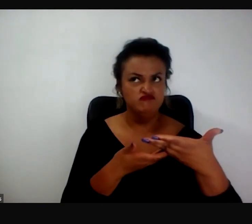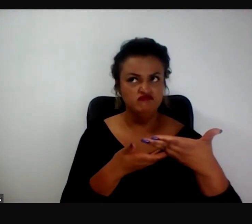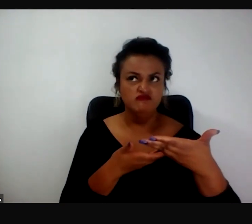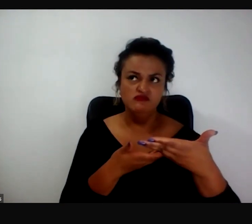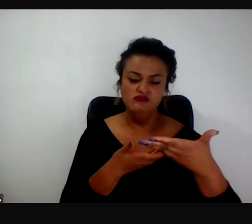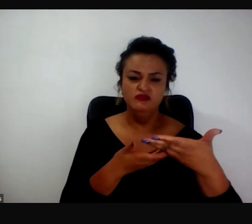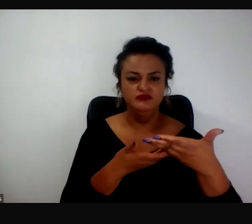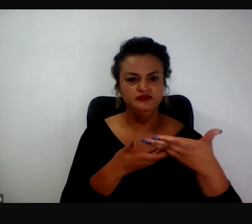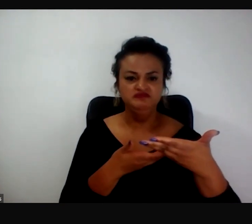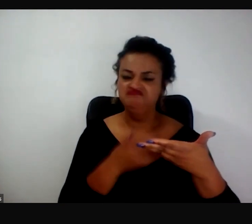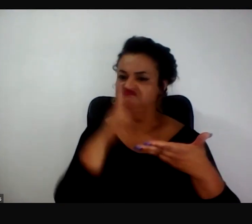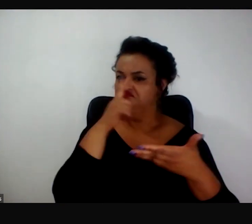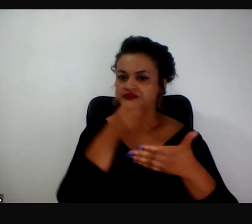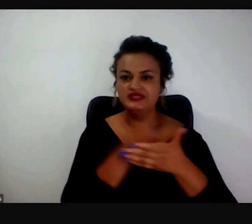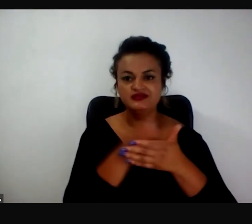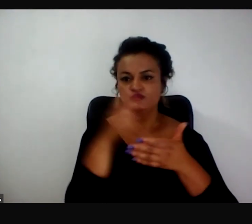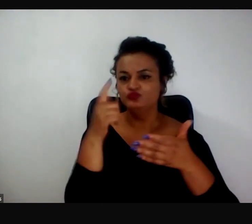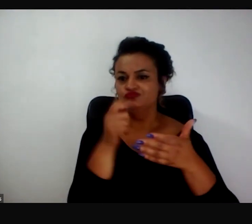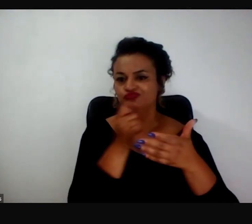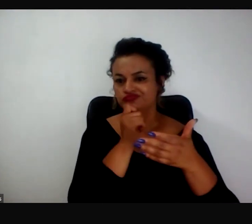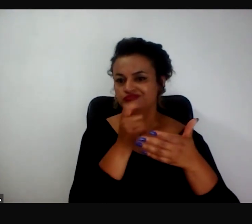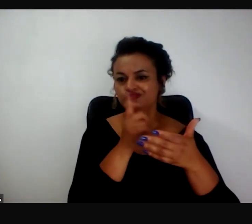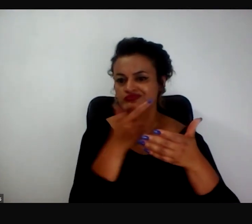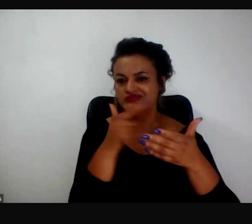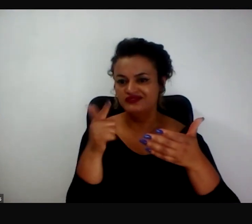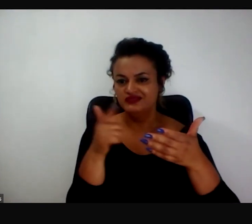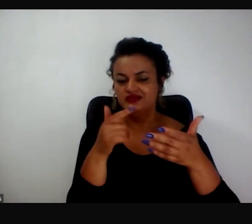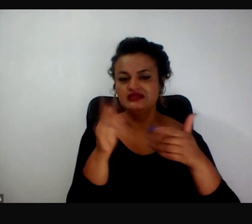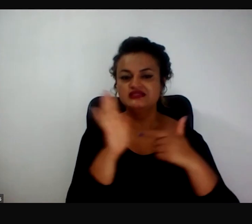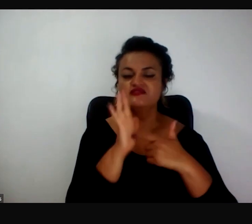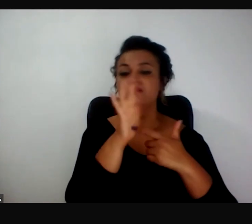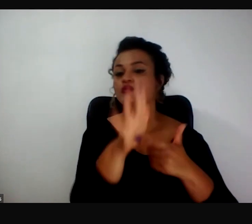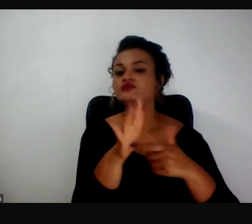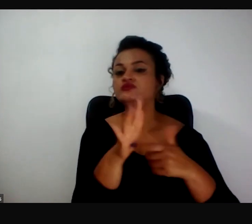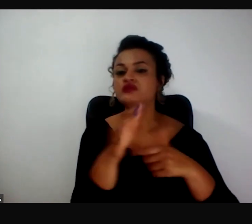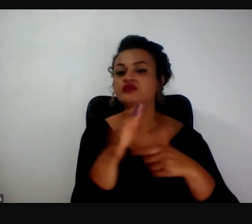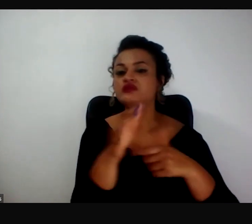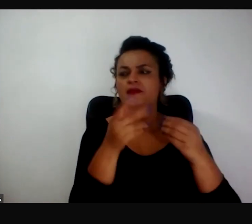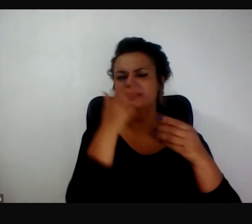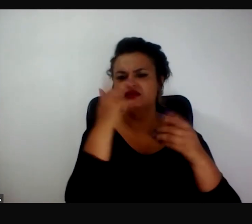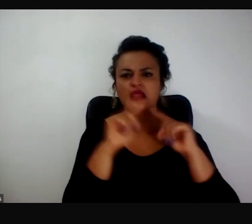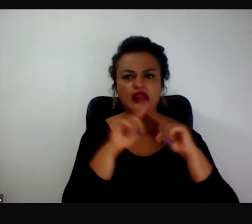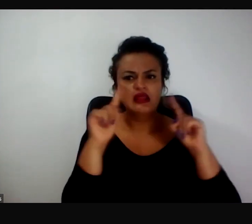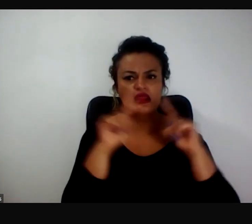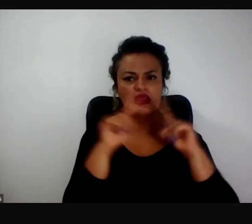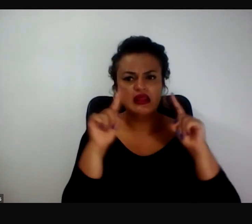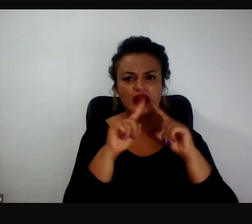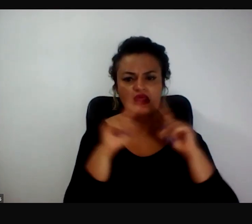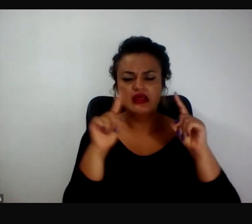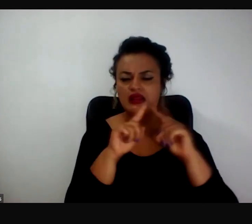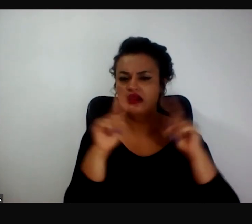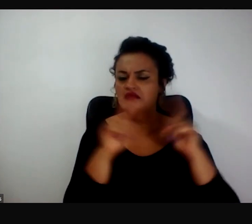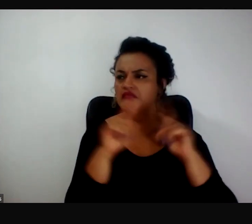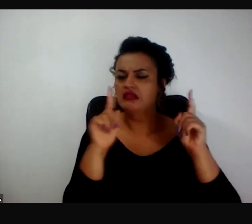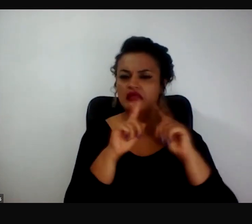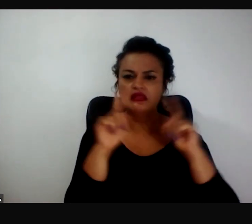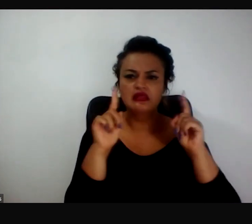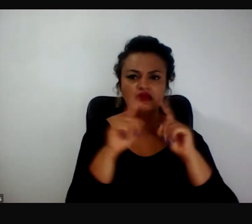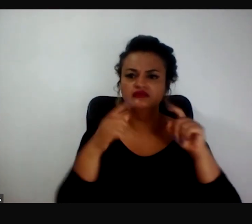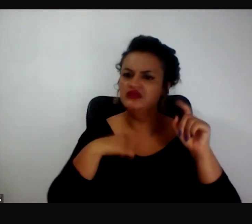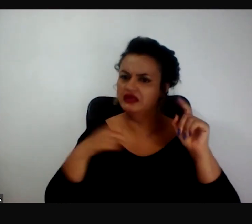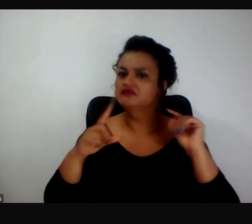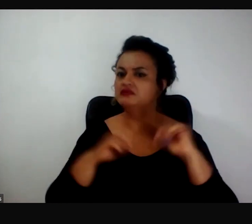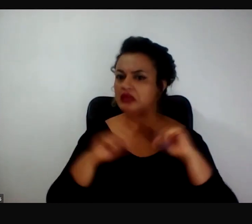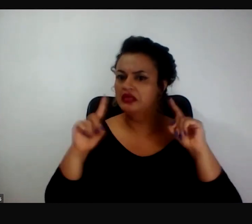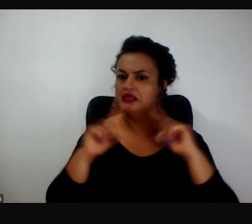não decidiu apresentar o projeto, porque foi muito criticado fora, antes de